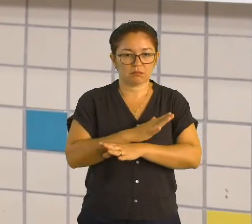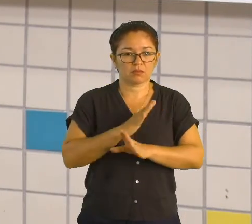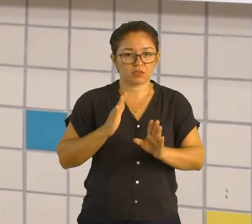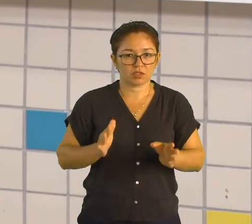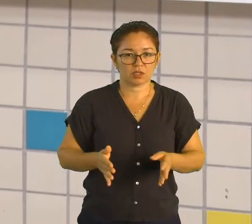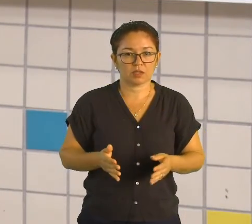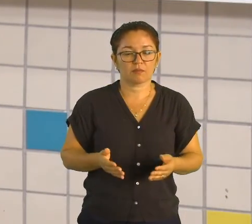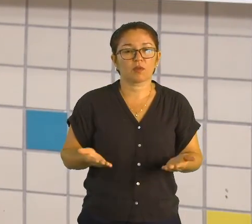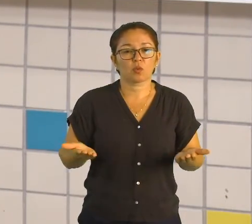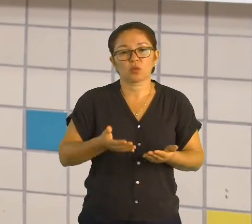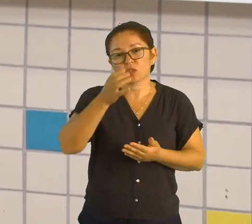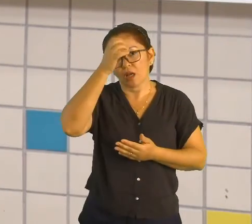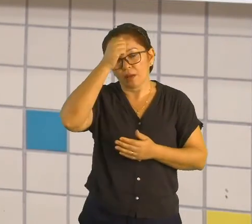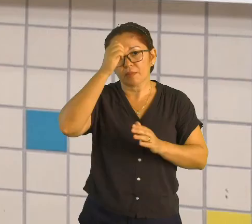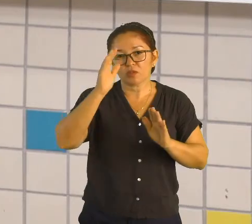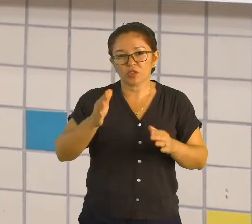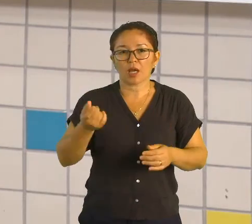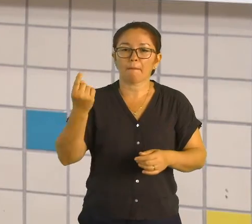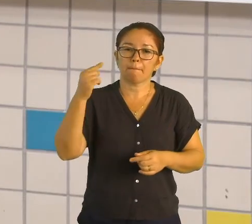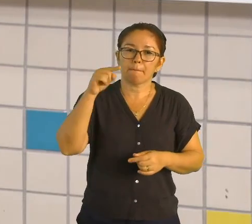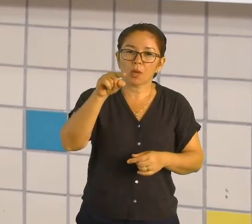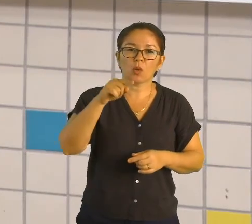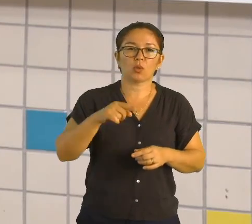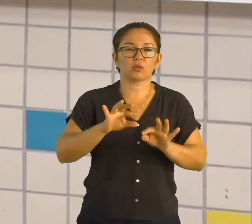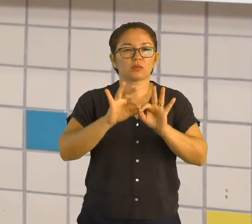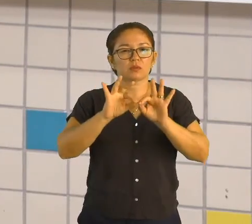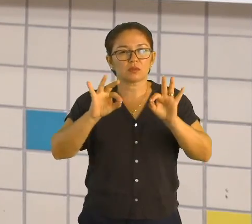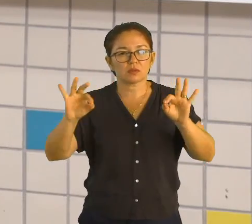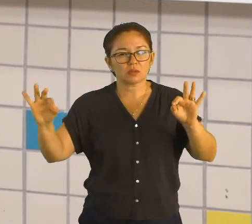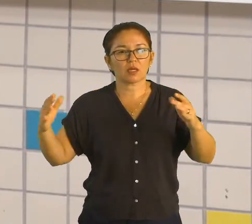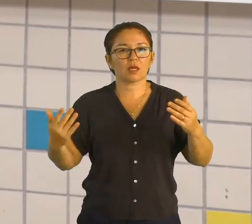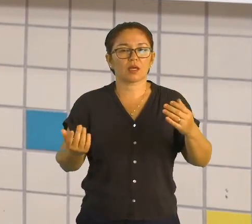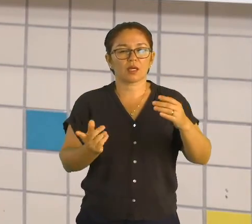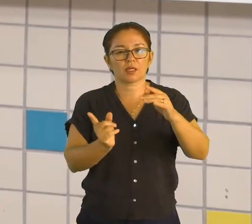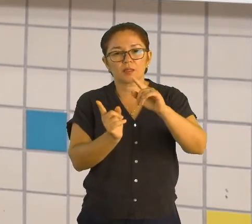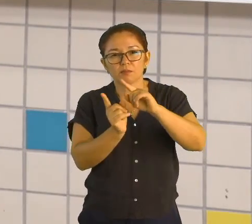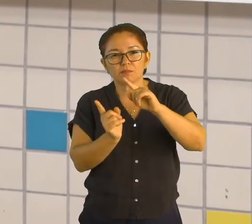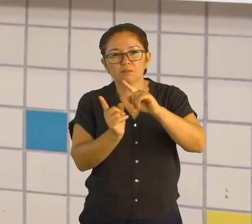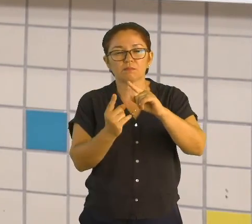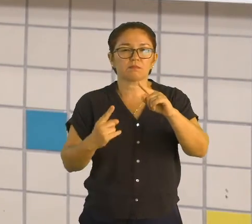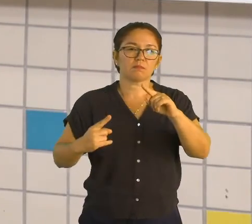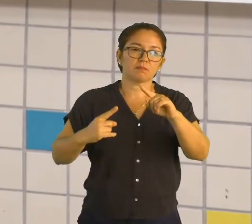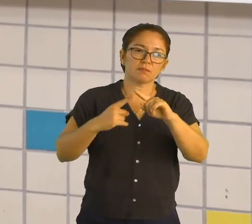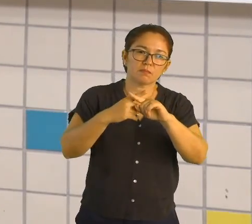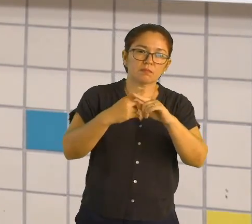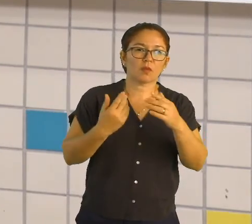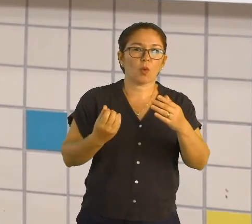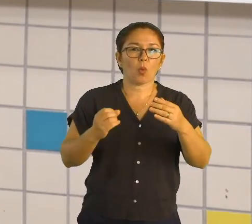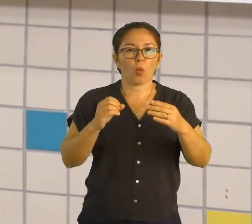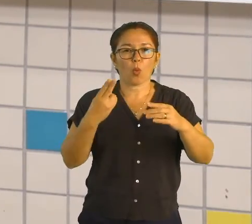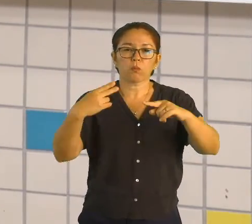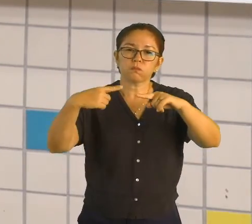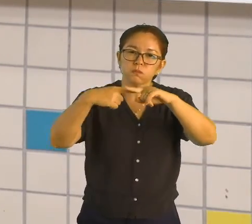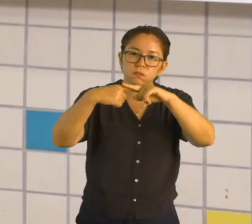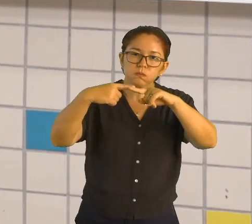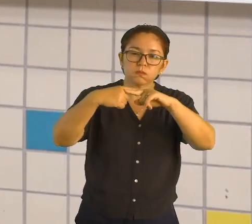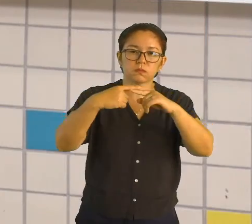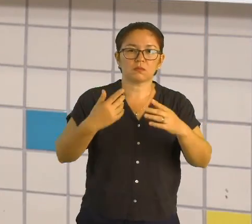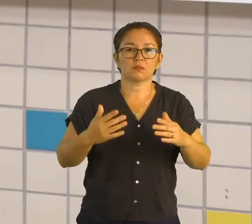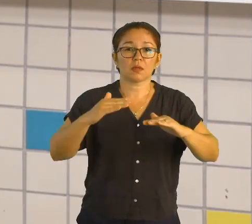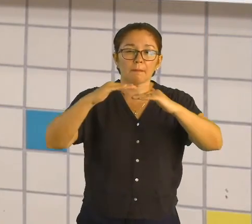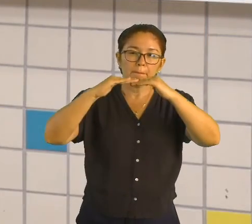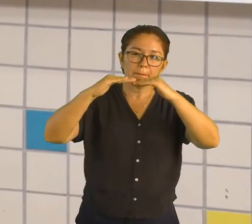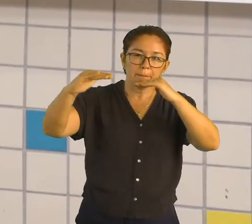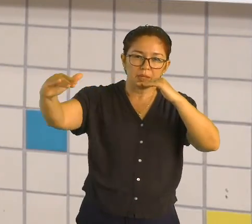vimos sobre ponto, reta, retas paralelas, concorrentes e coincidentes, nós vimos o que é plano,